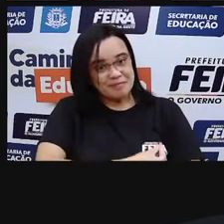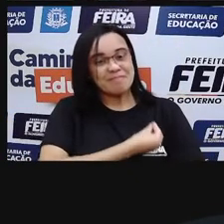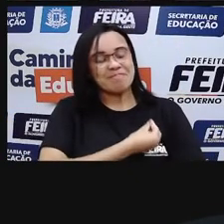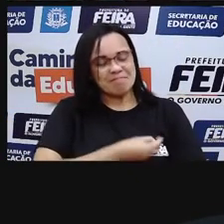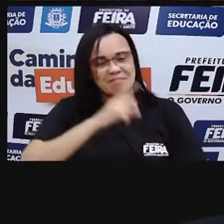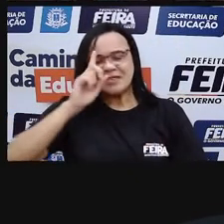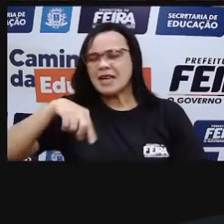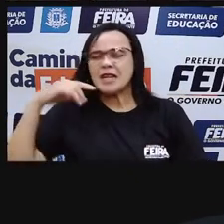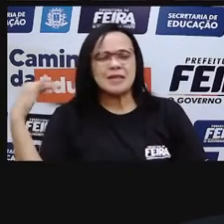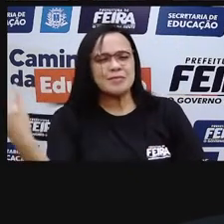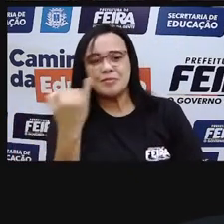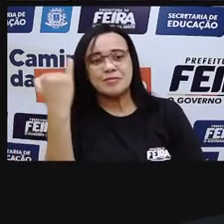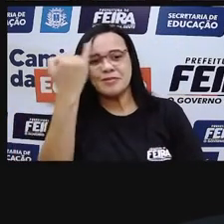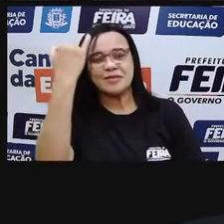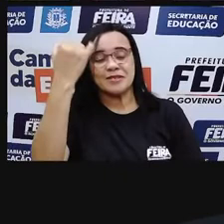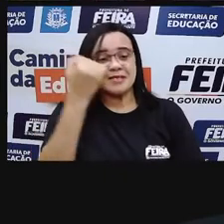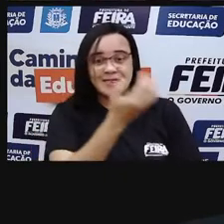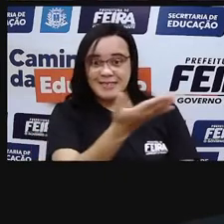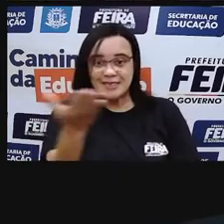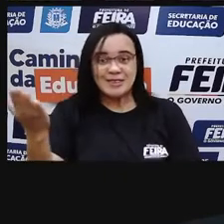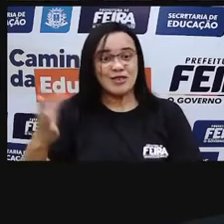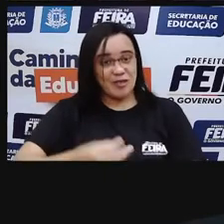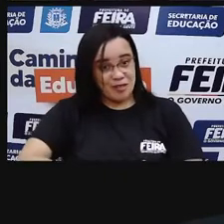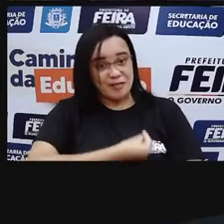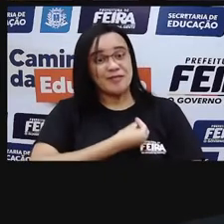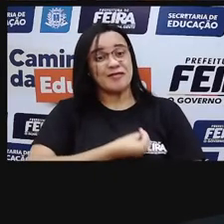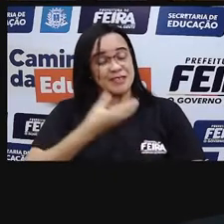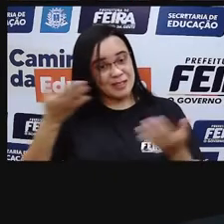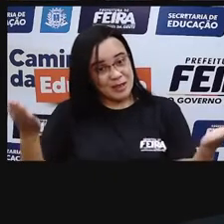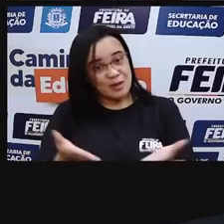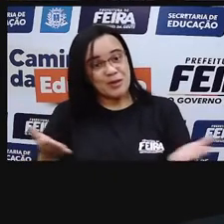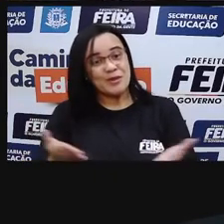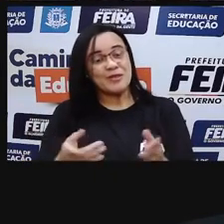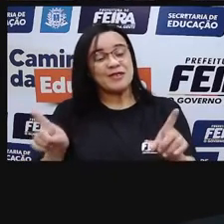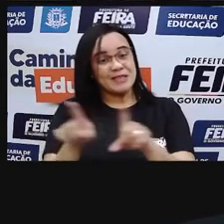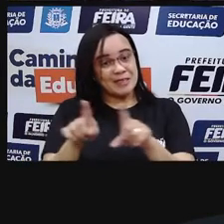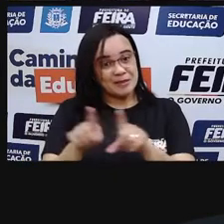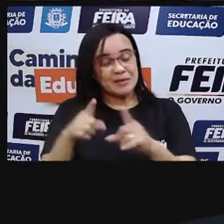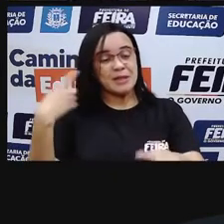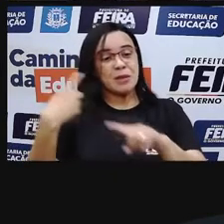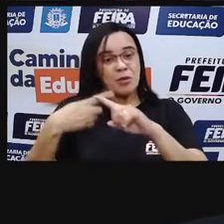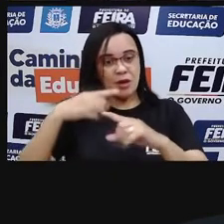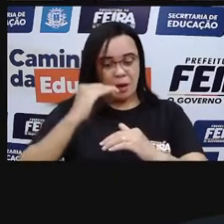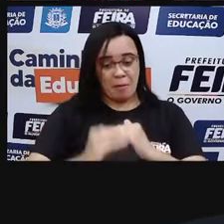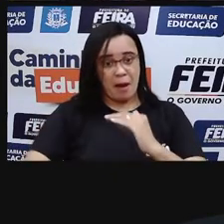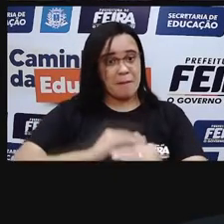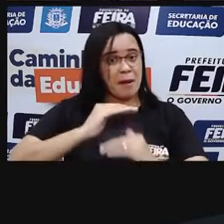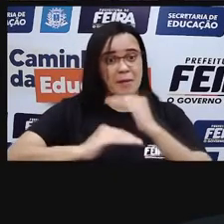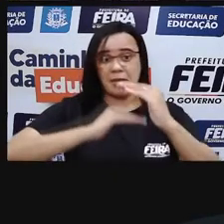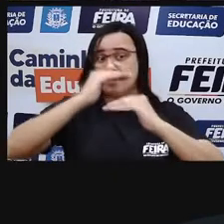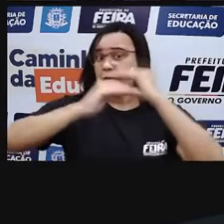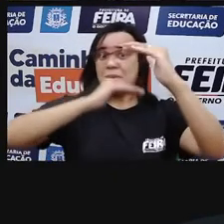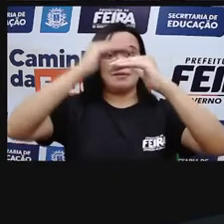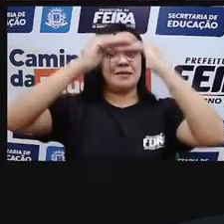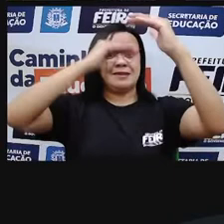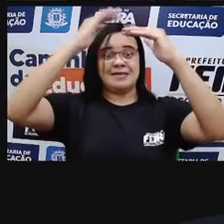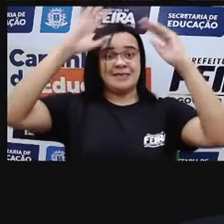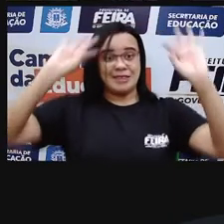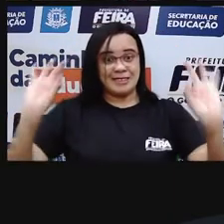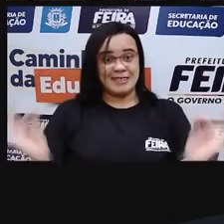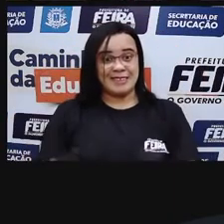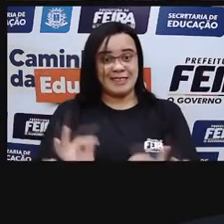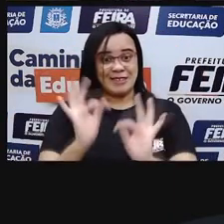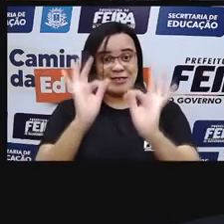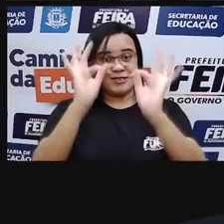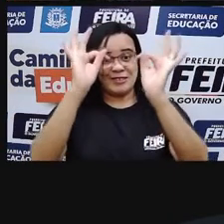foi importante para nós estarmos aqui hoje e conseguimos. Outros avanços, né, tecnológicos, graças